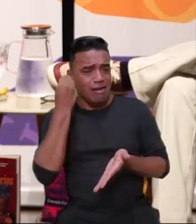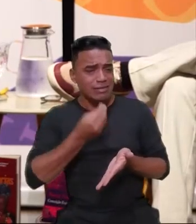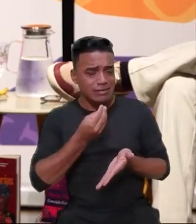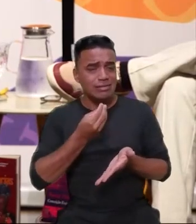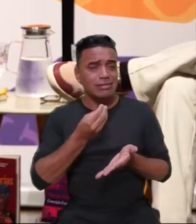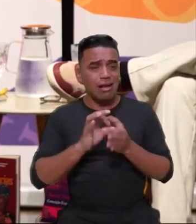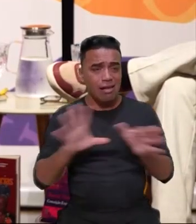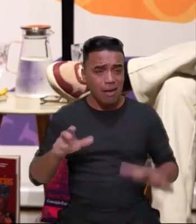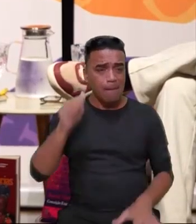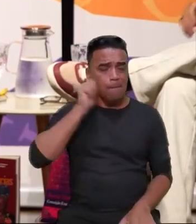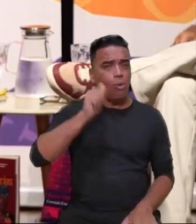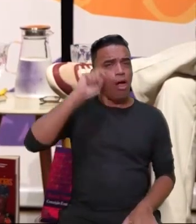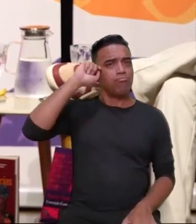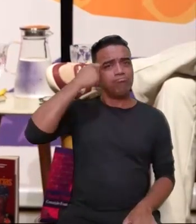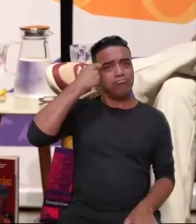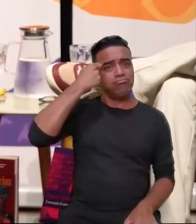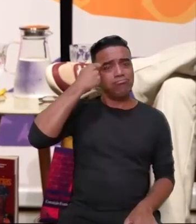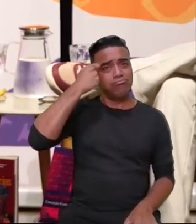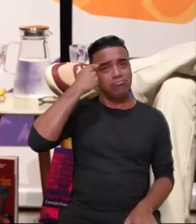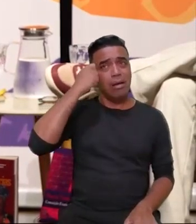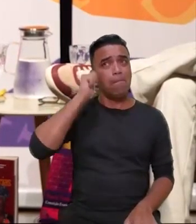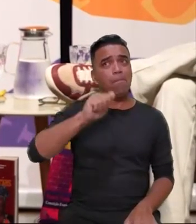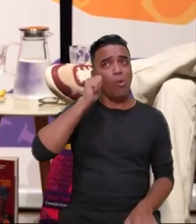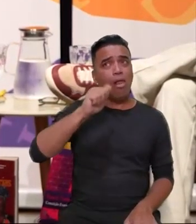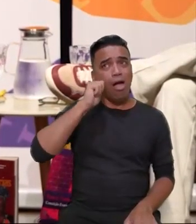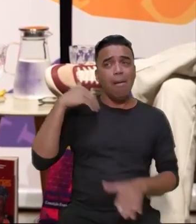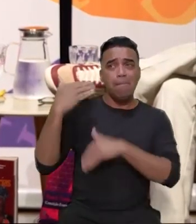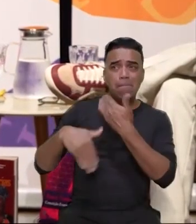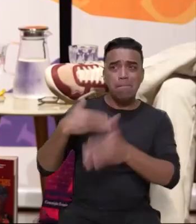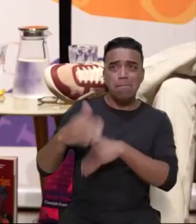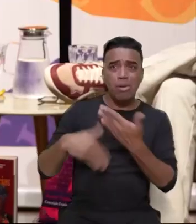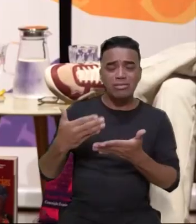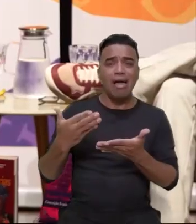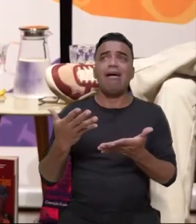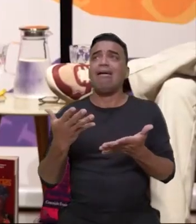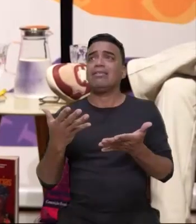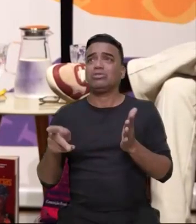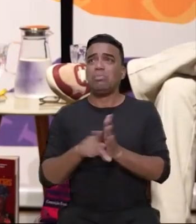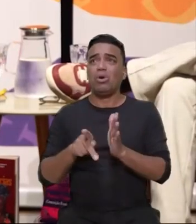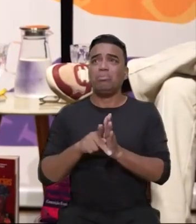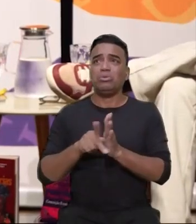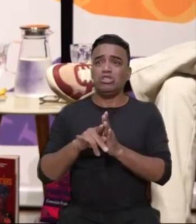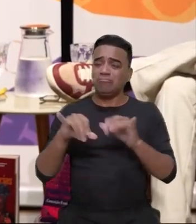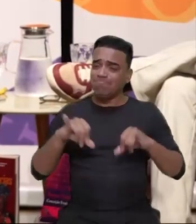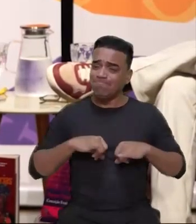às mulheres negras, às mulheres que passam pelo processo de